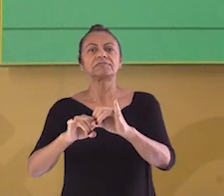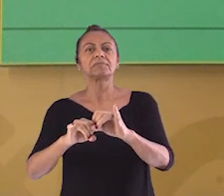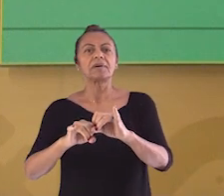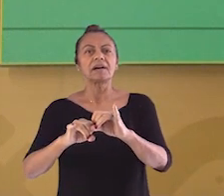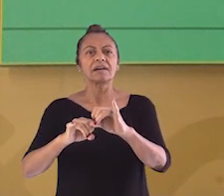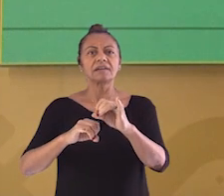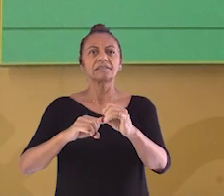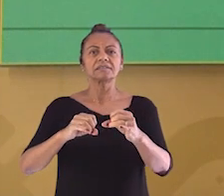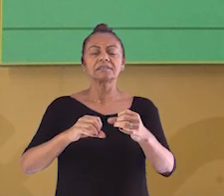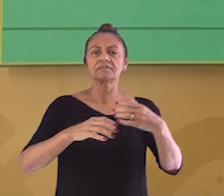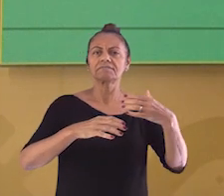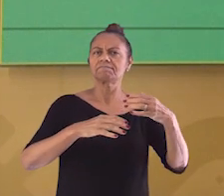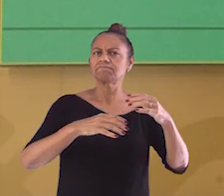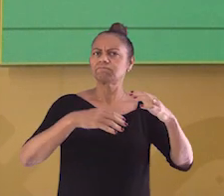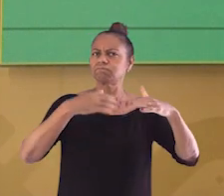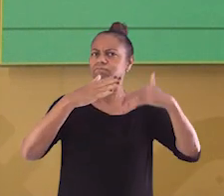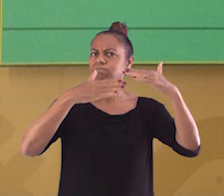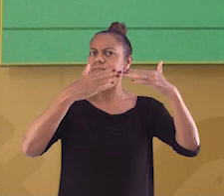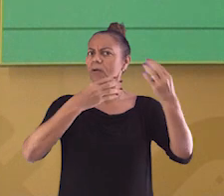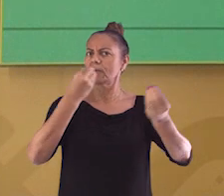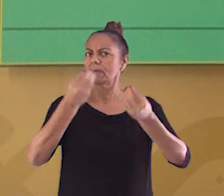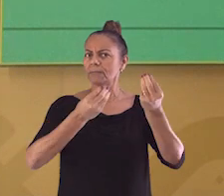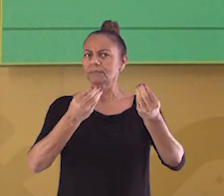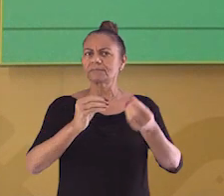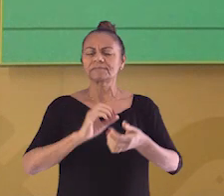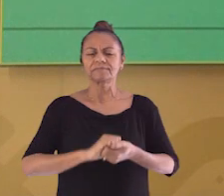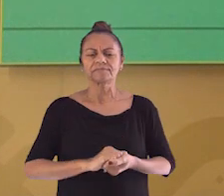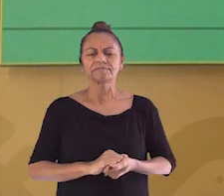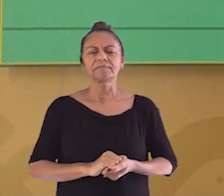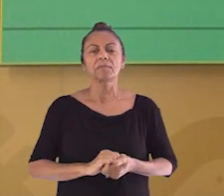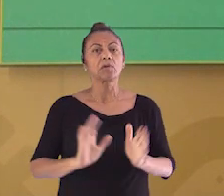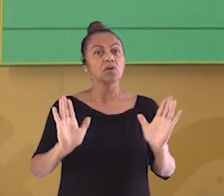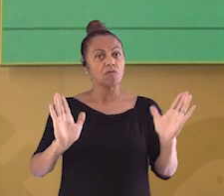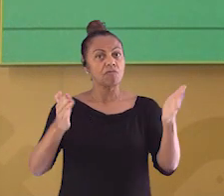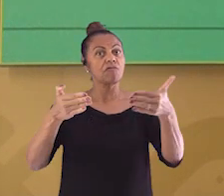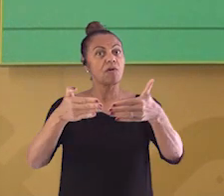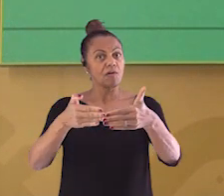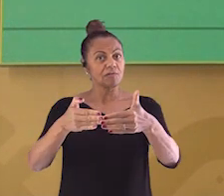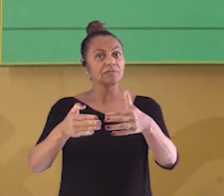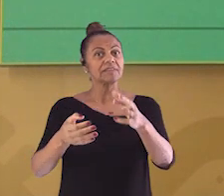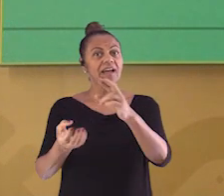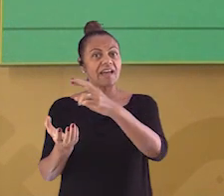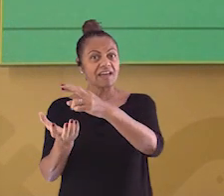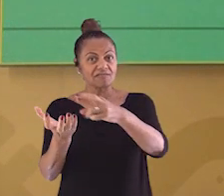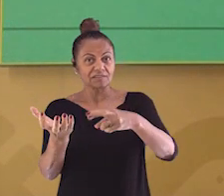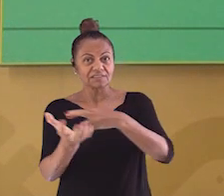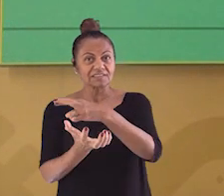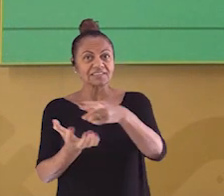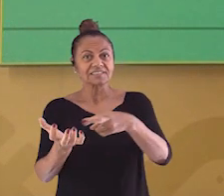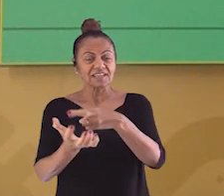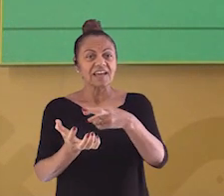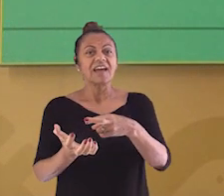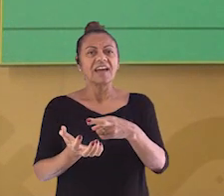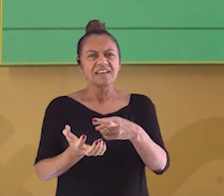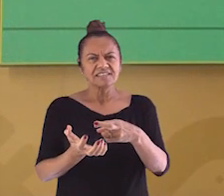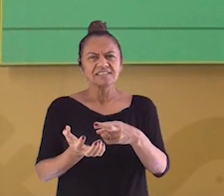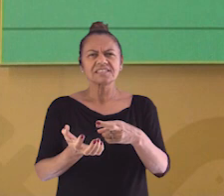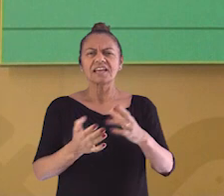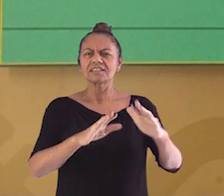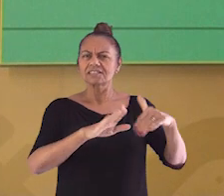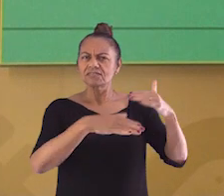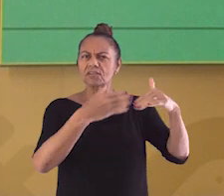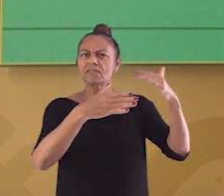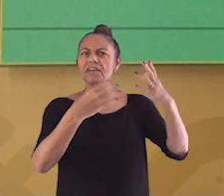frase? Essa frase é verdadeira, pois o foco dessa revolução industrial é agilizar, sim,